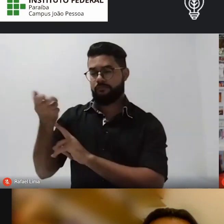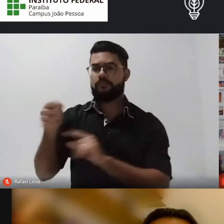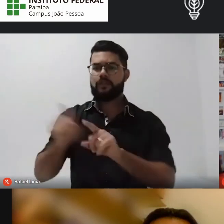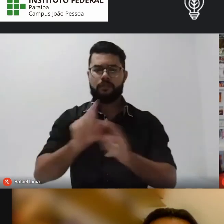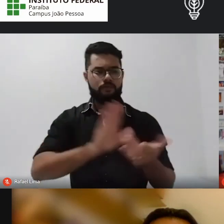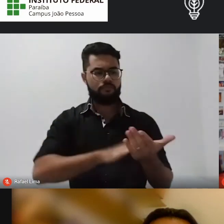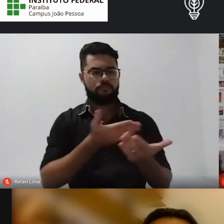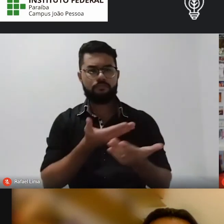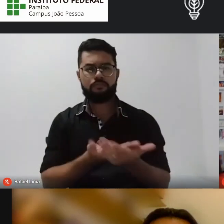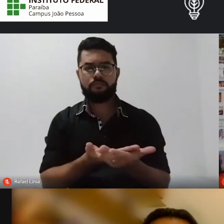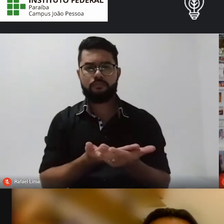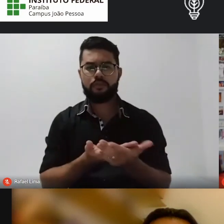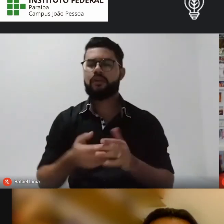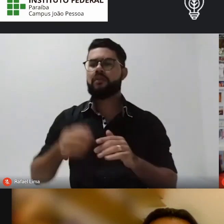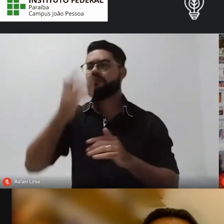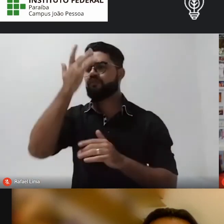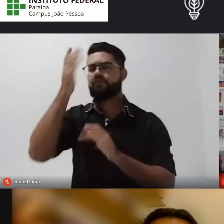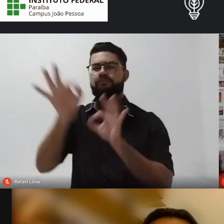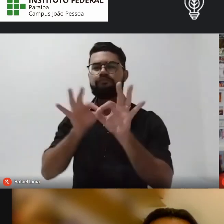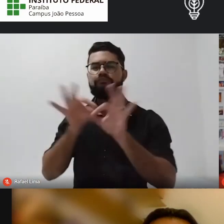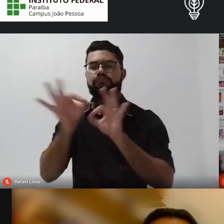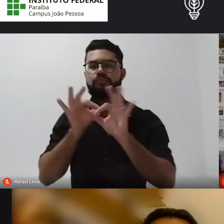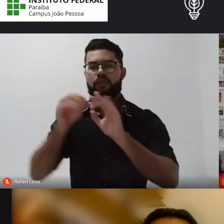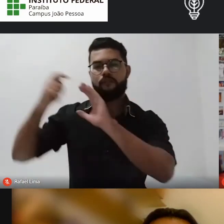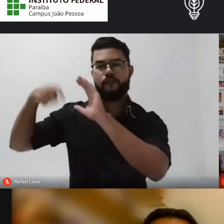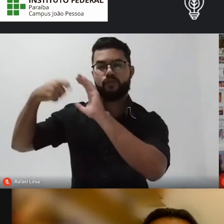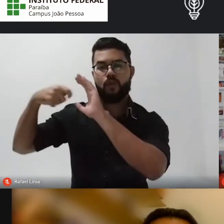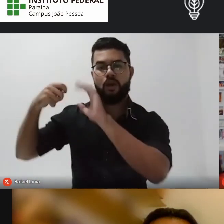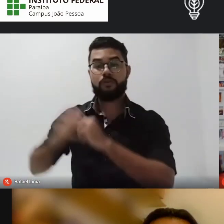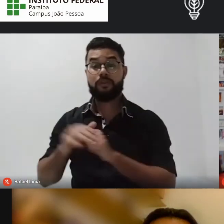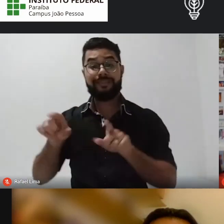do audiovisual e a todos vocês que